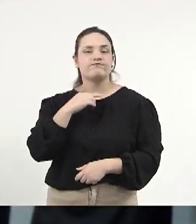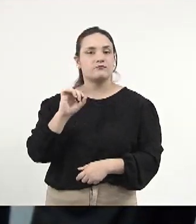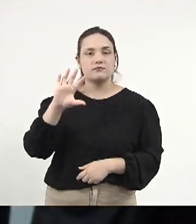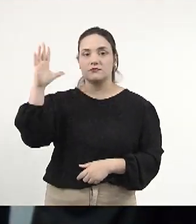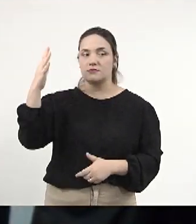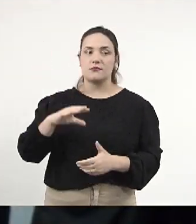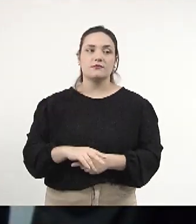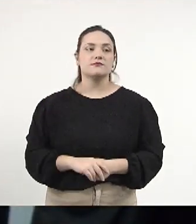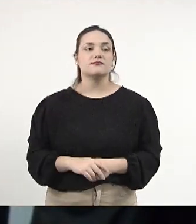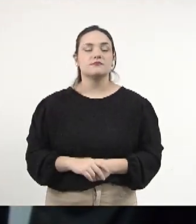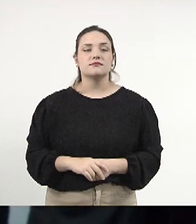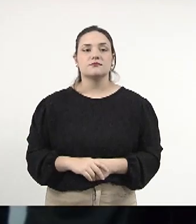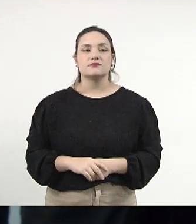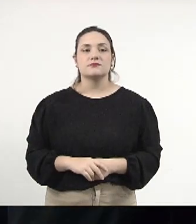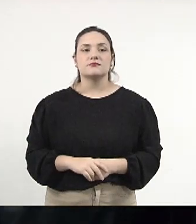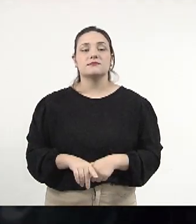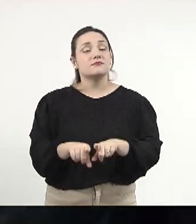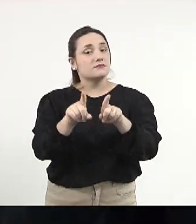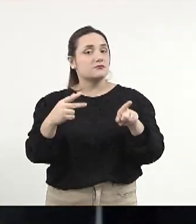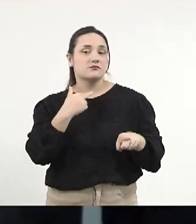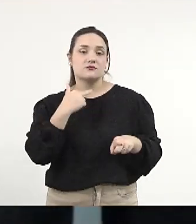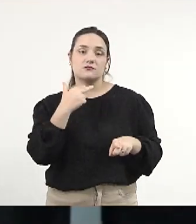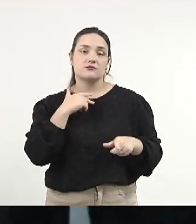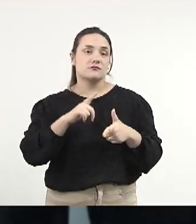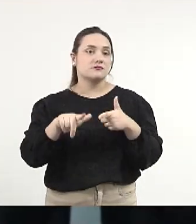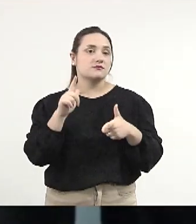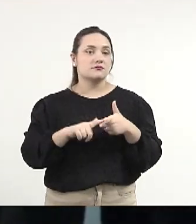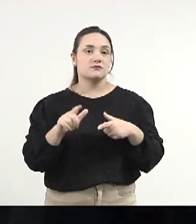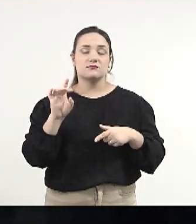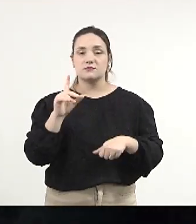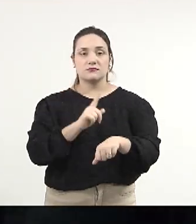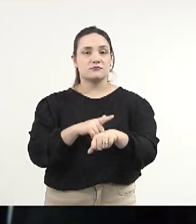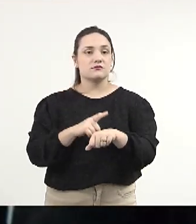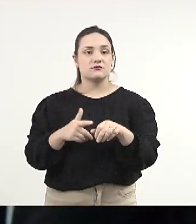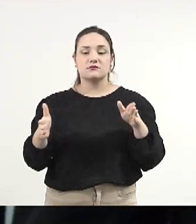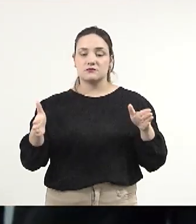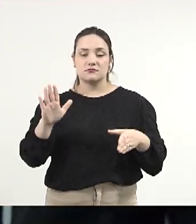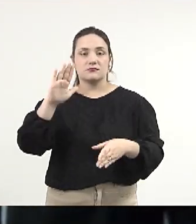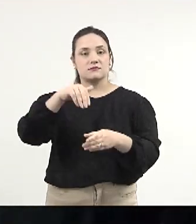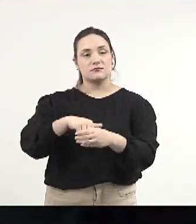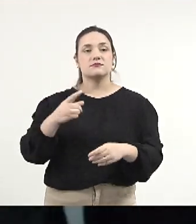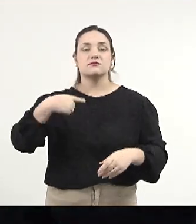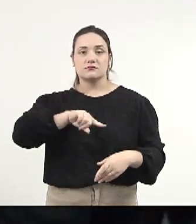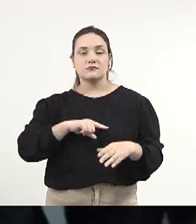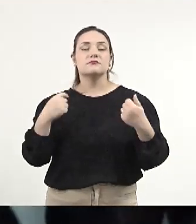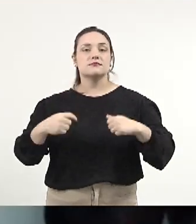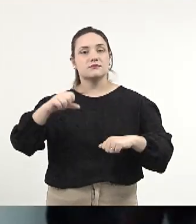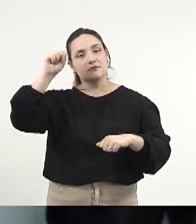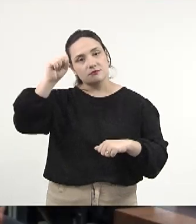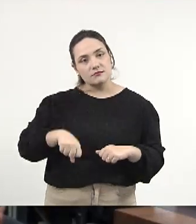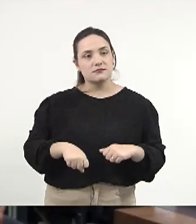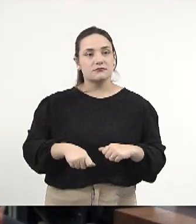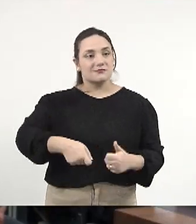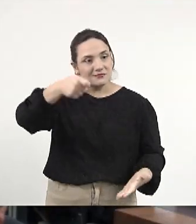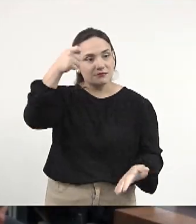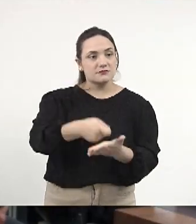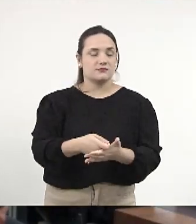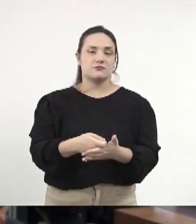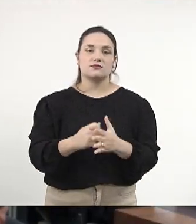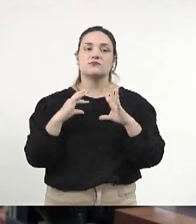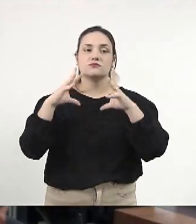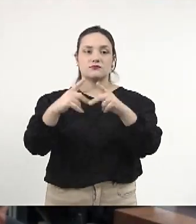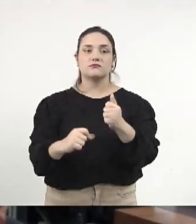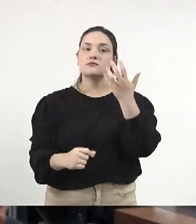acontecer. E isso também não pode ser problema de períodos eleitorais. Nós precisamos ter a garantia de que todas